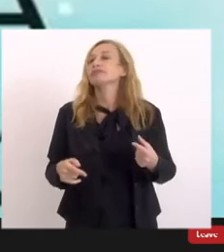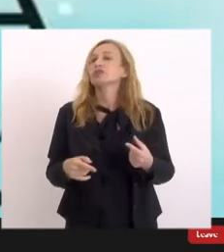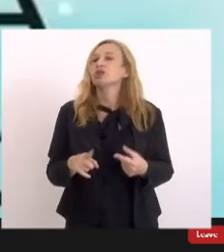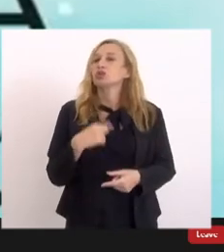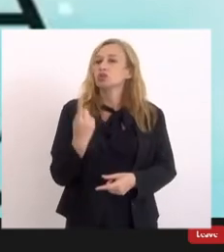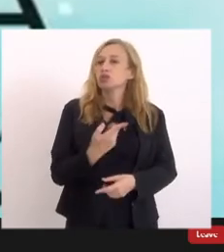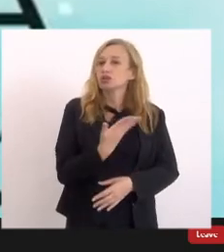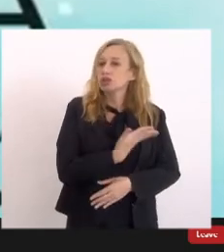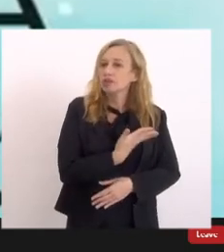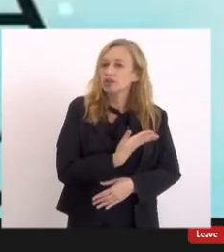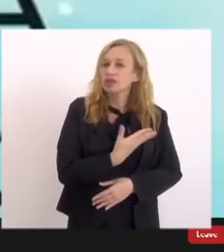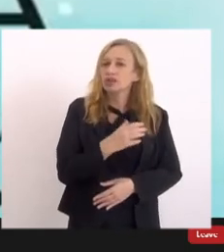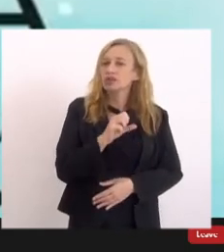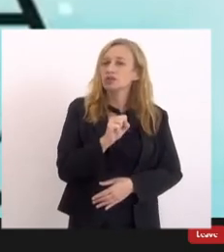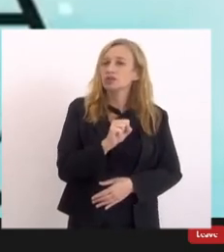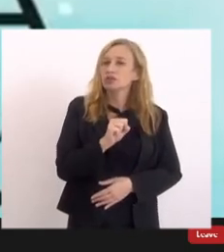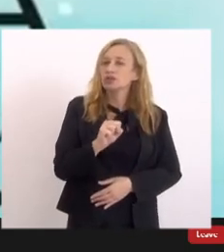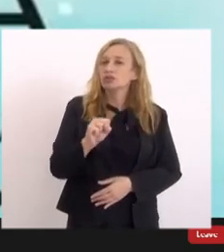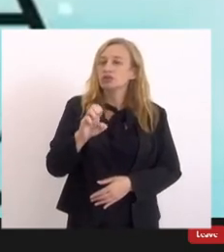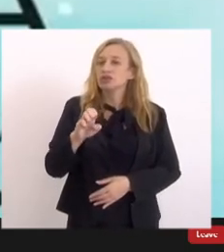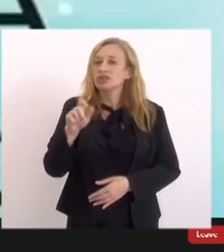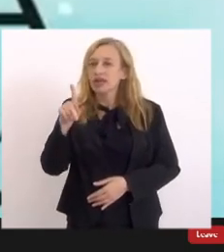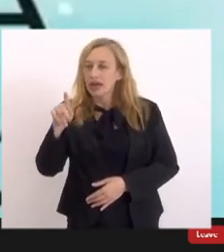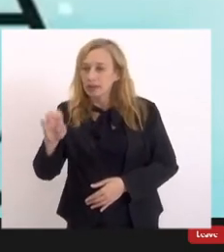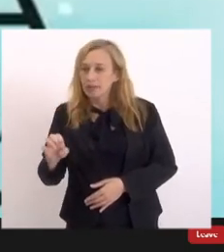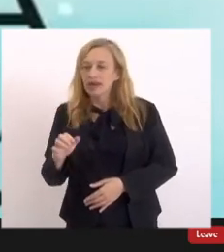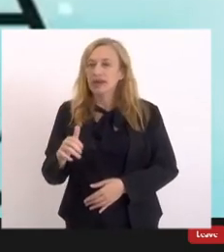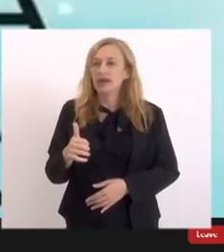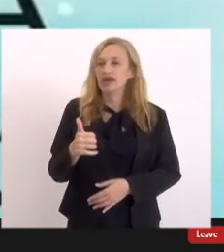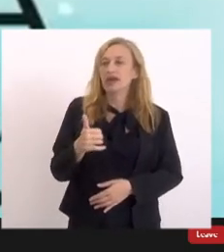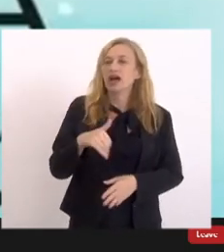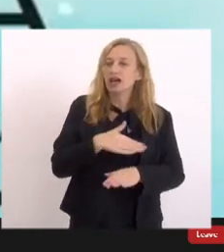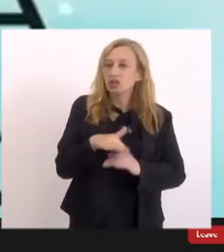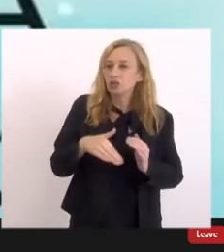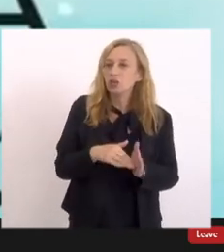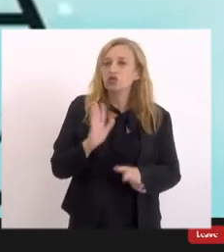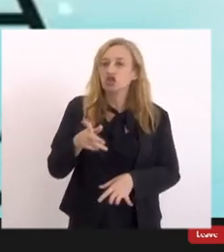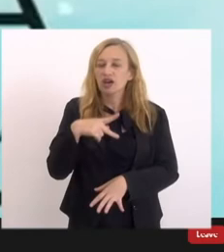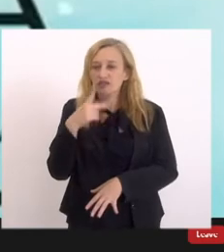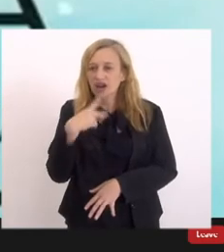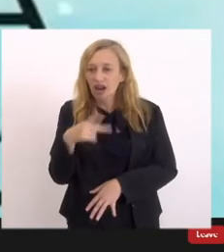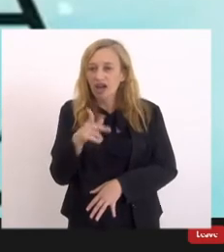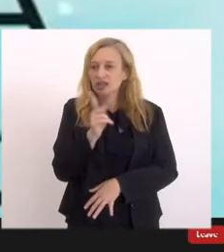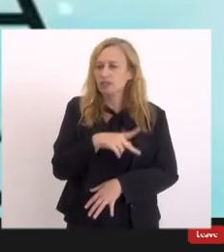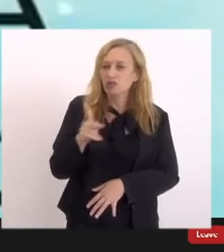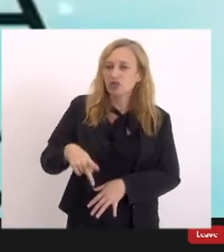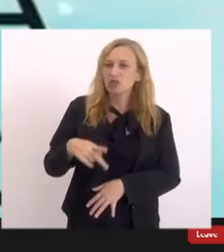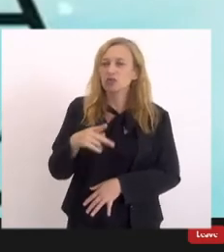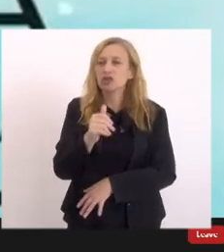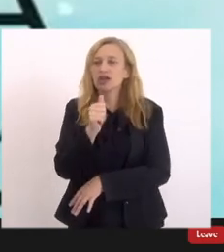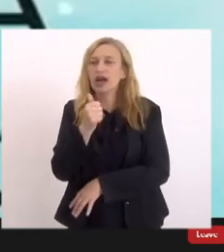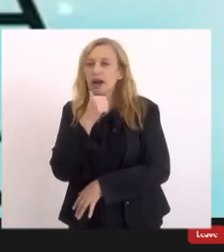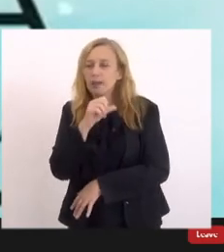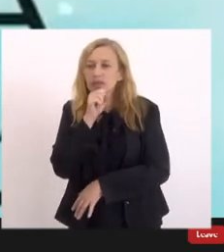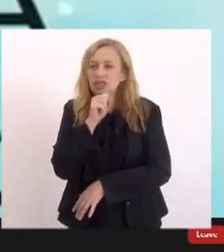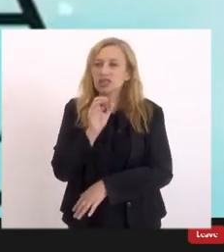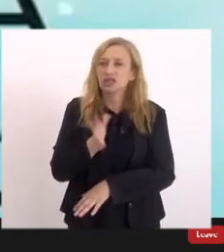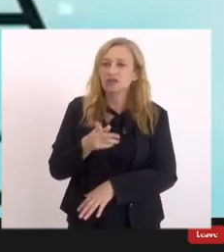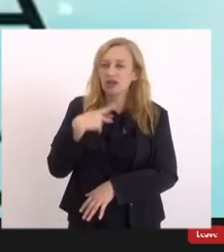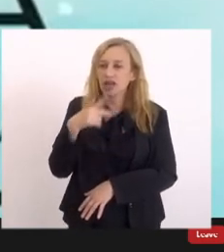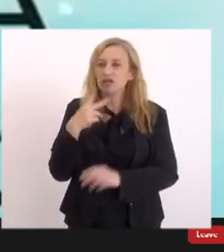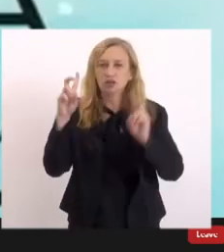os nossos companheiros do CEP, a mãe, a Alessandra, que já colocaram, a professora Malvini e todos os outros, sobre a